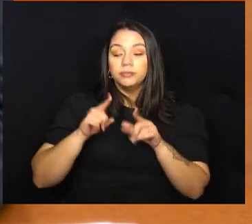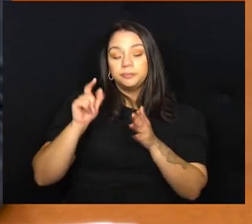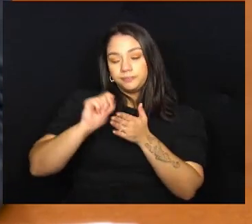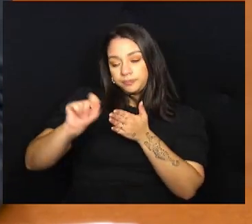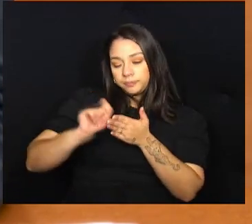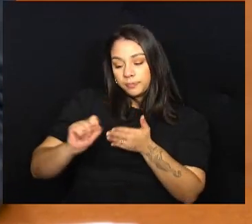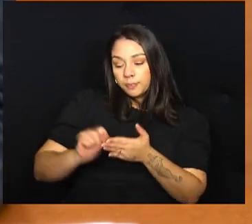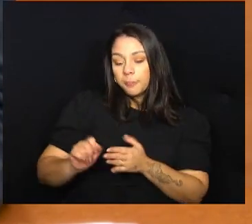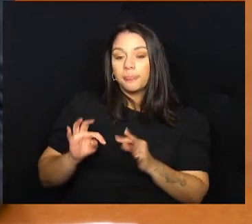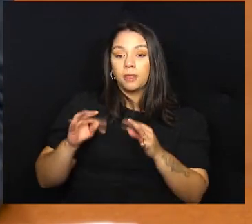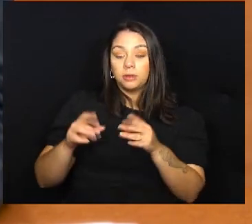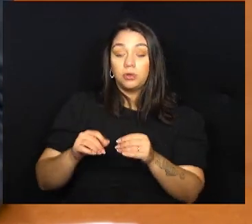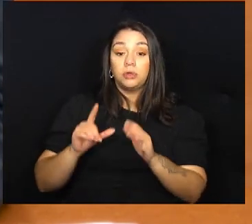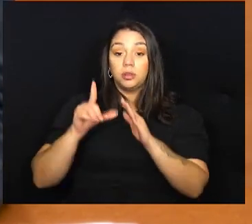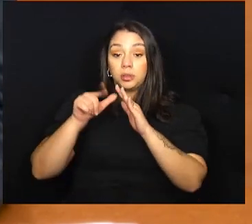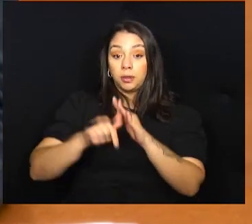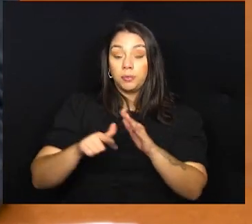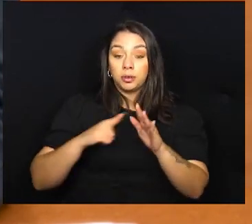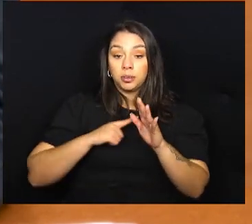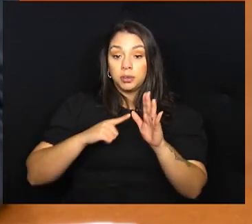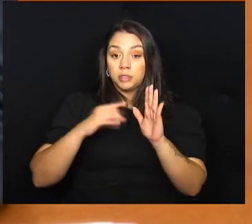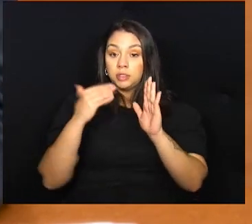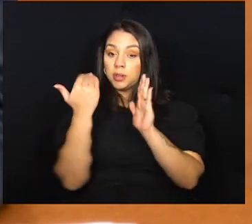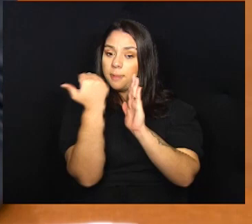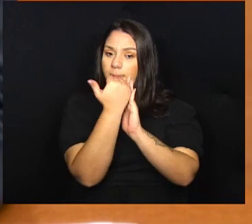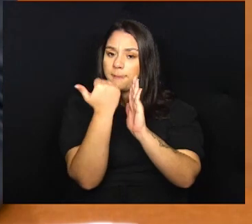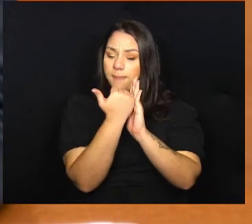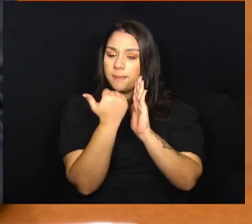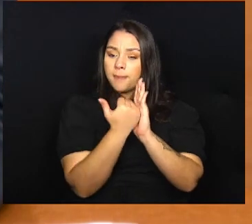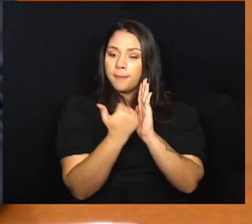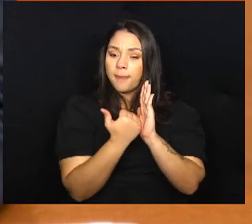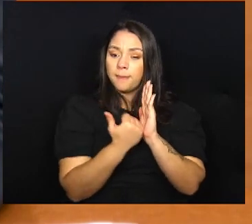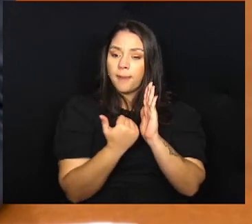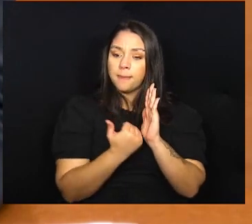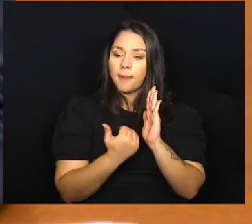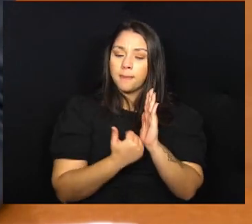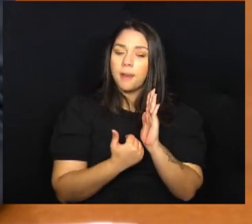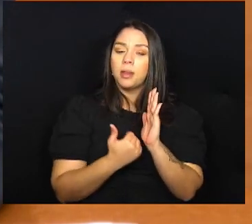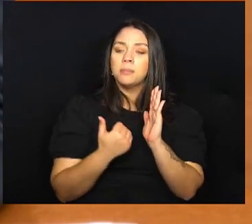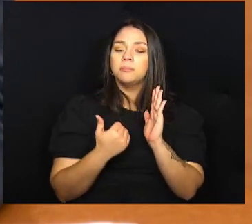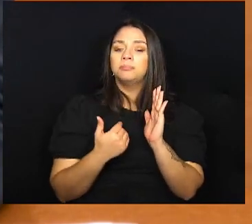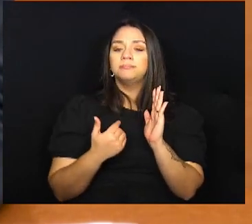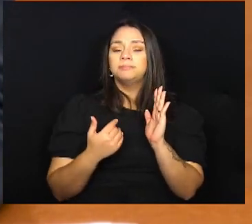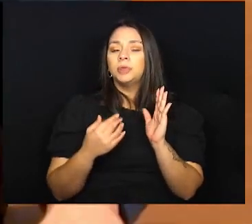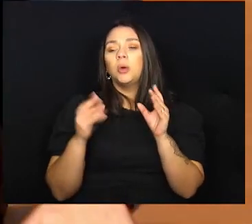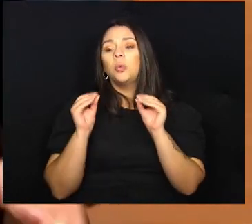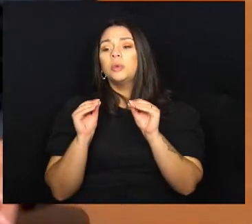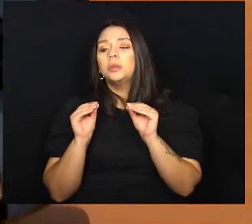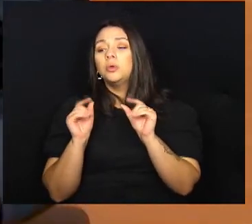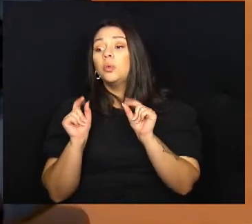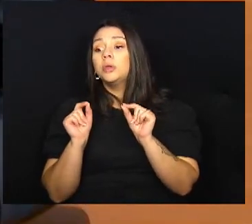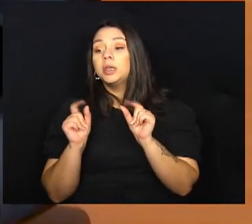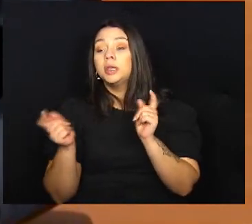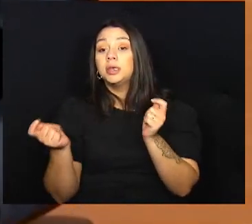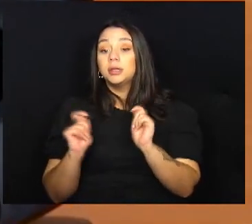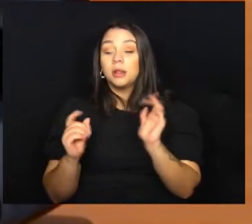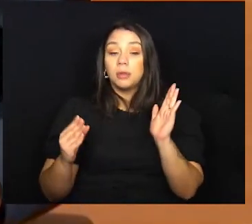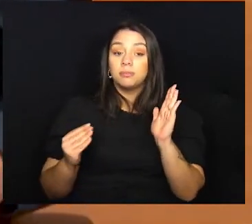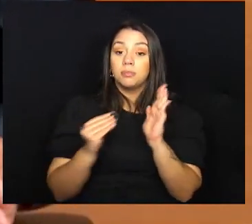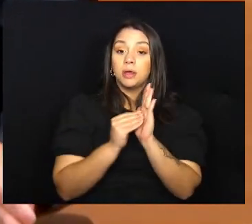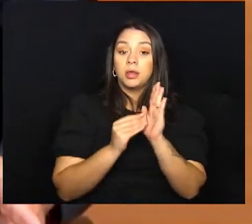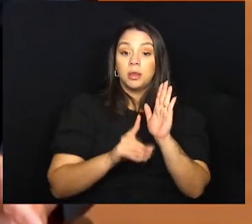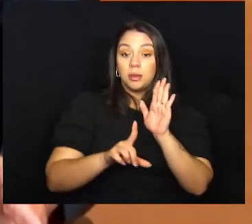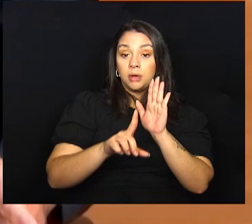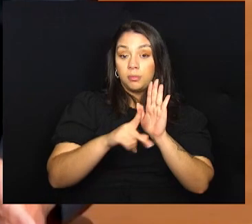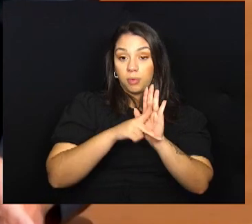depois sistematizar ele, ver o que a gente consegue incluir na própria lei. A lei, ela